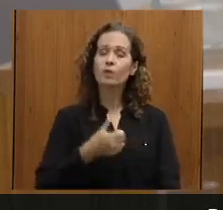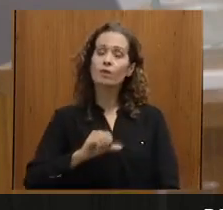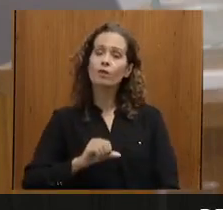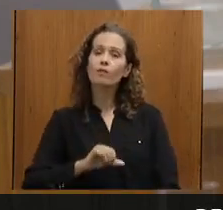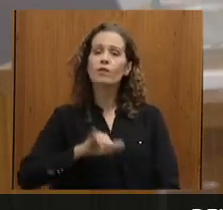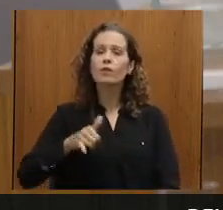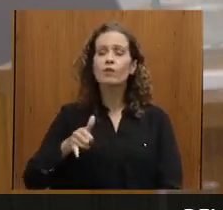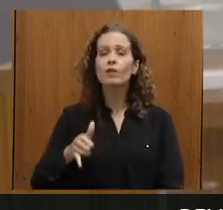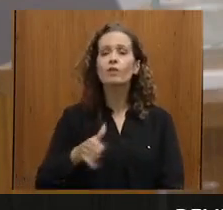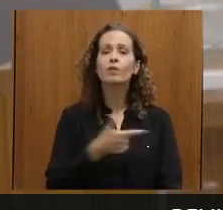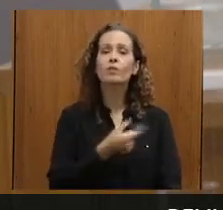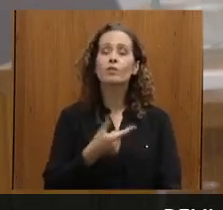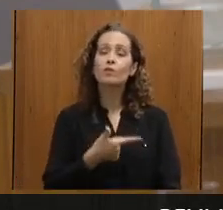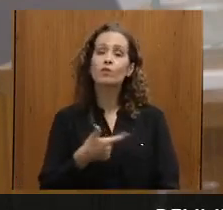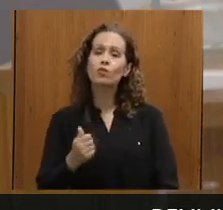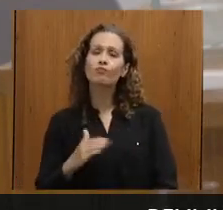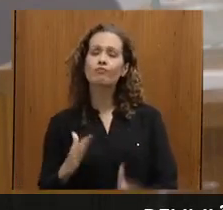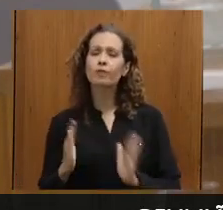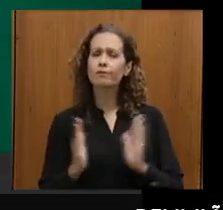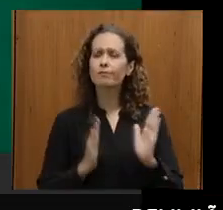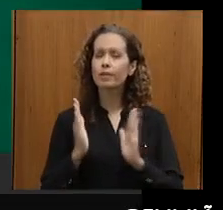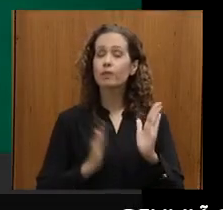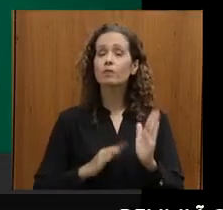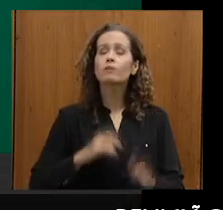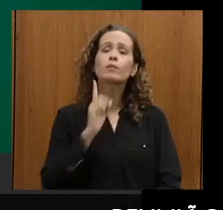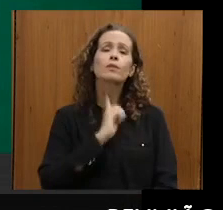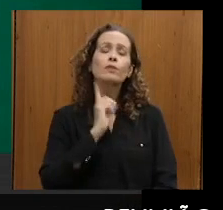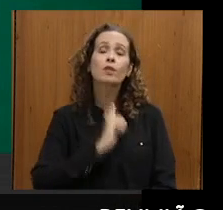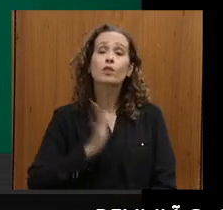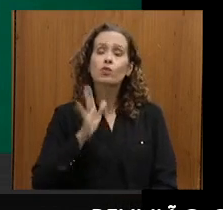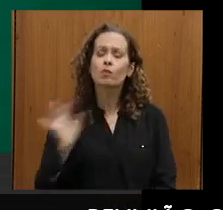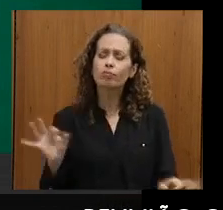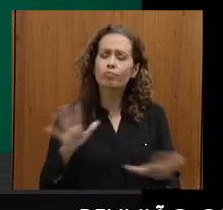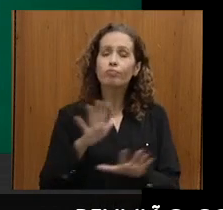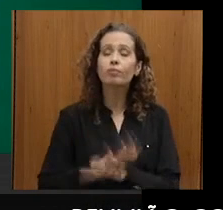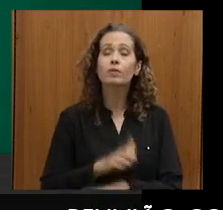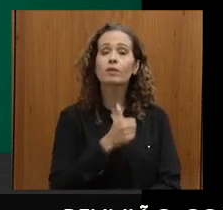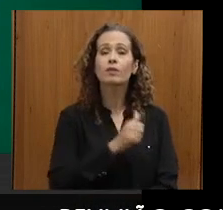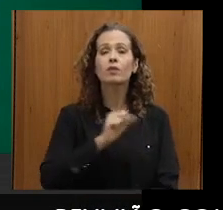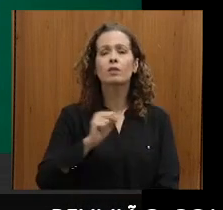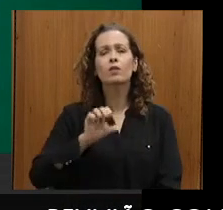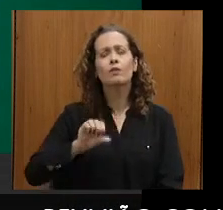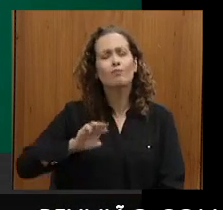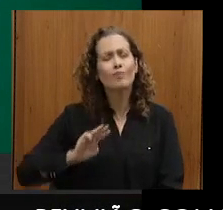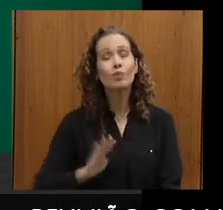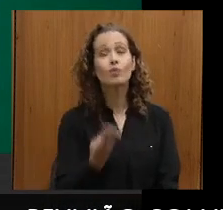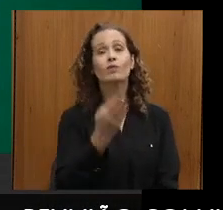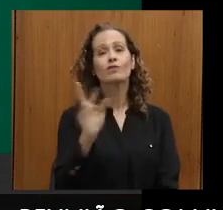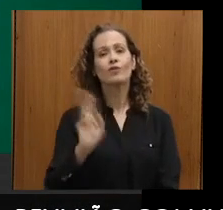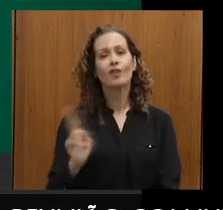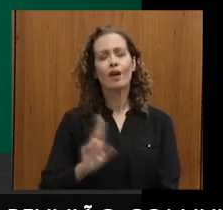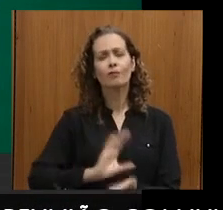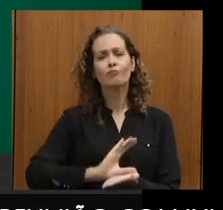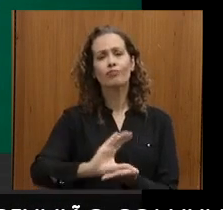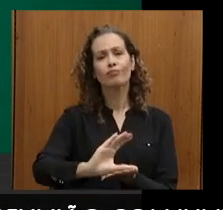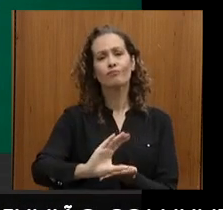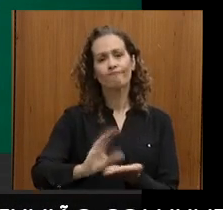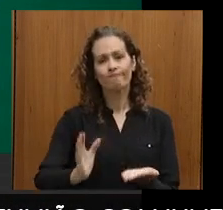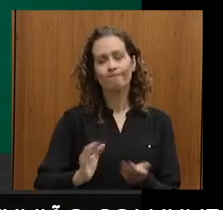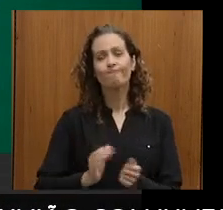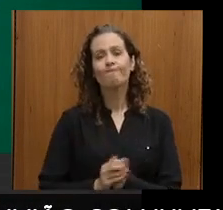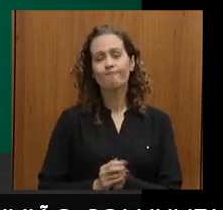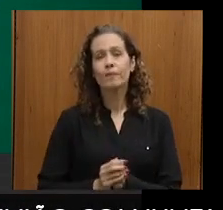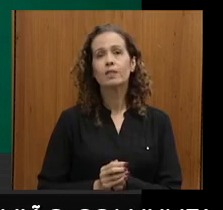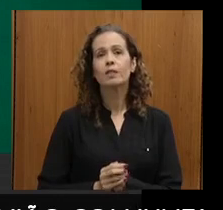2021, Minas Gerais formalizou mais de 189 bilhões de reais em investimentos, com potencial de